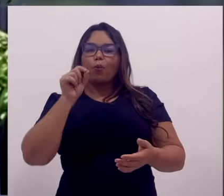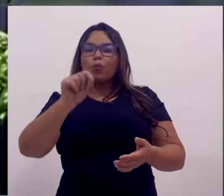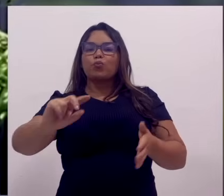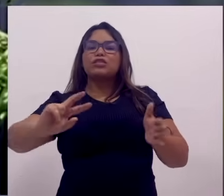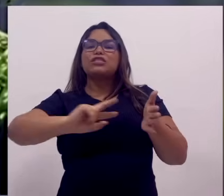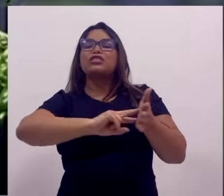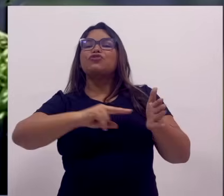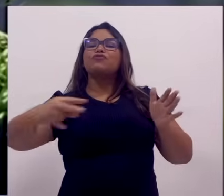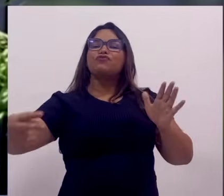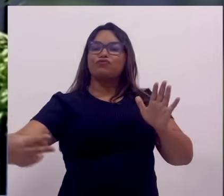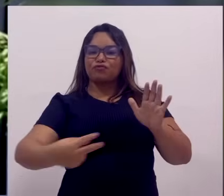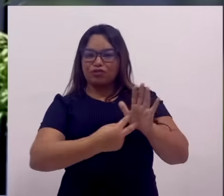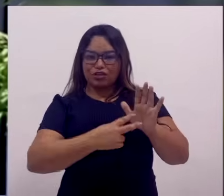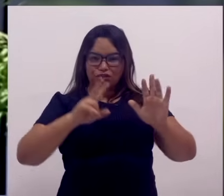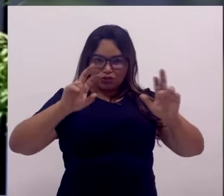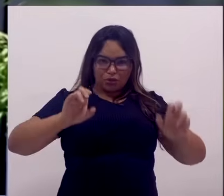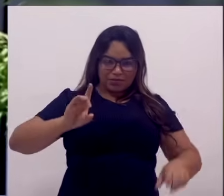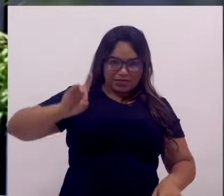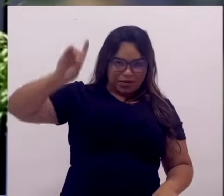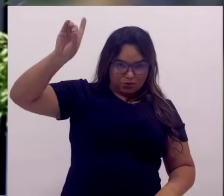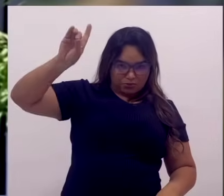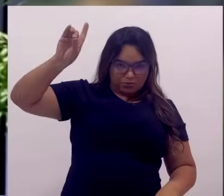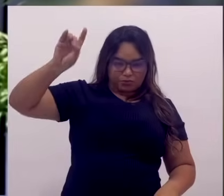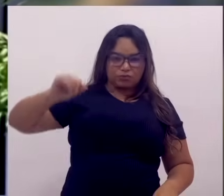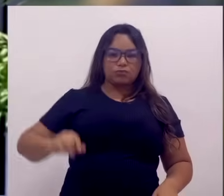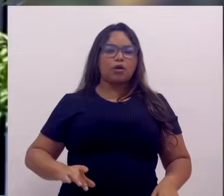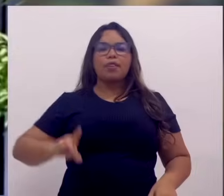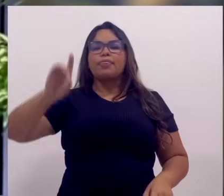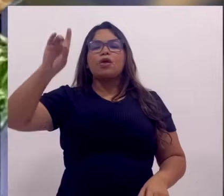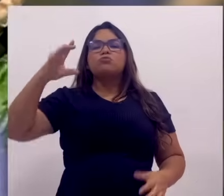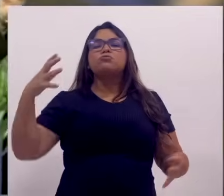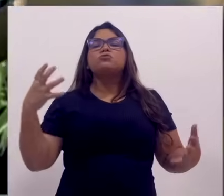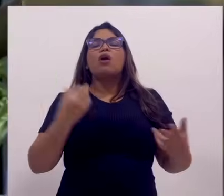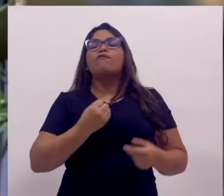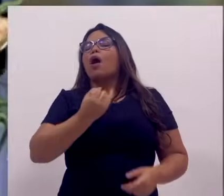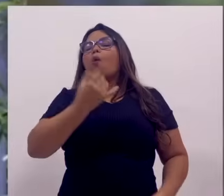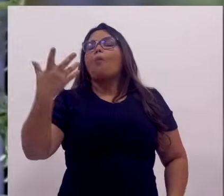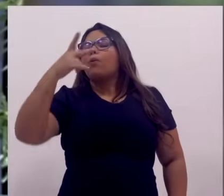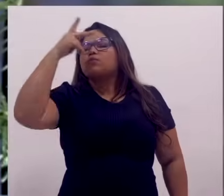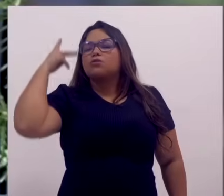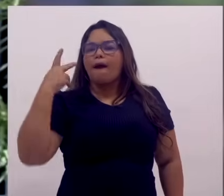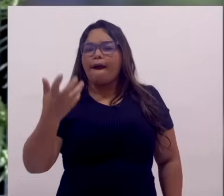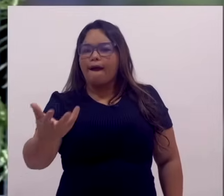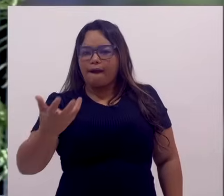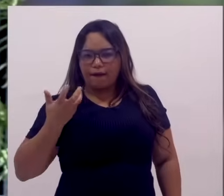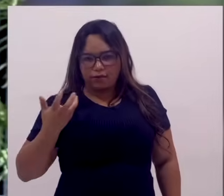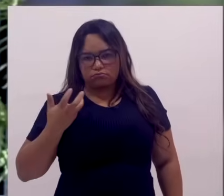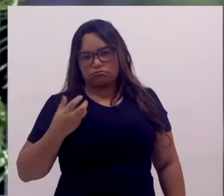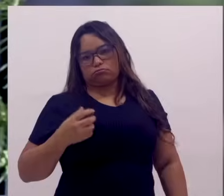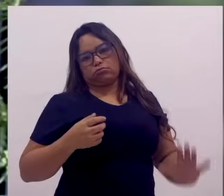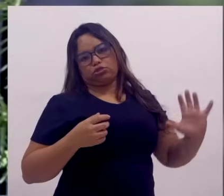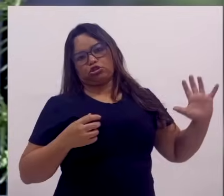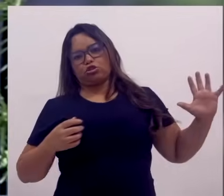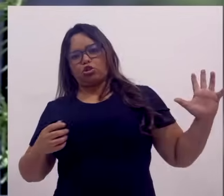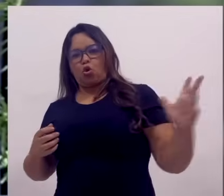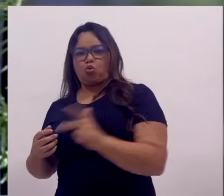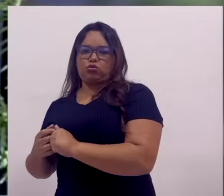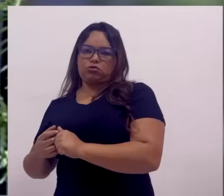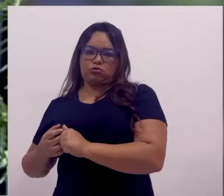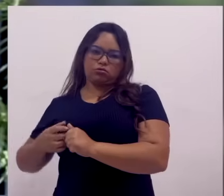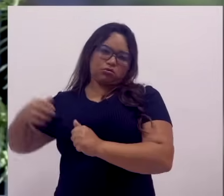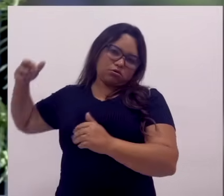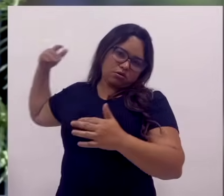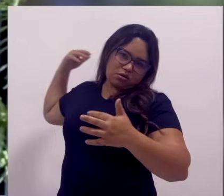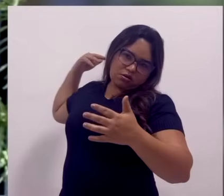Incrível! O que isso quer dizer acerca de Deus? Quantas pessoas Deus quer salvar? A todos!